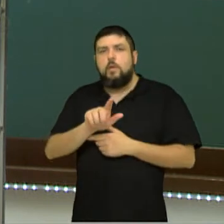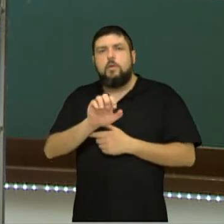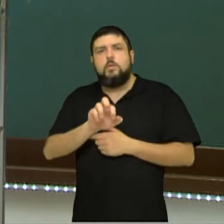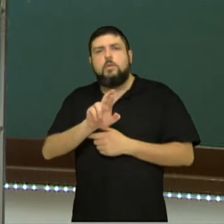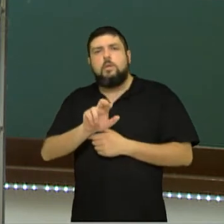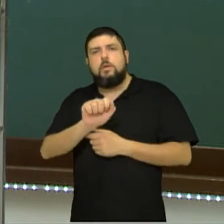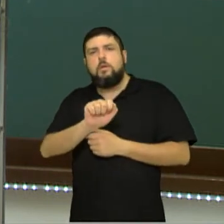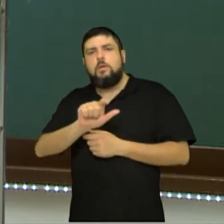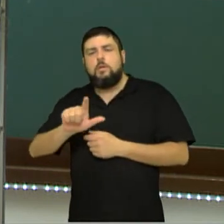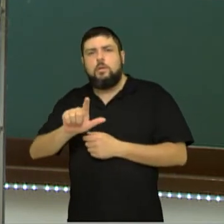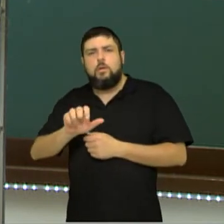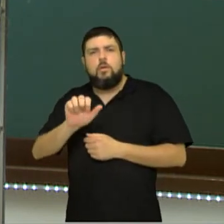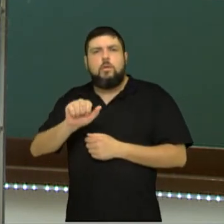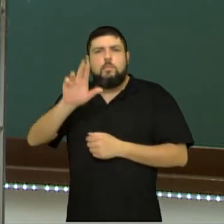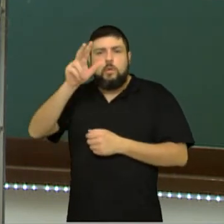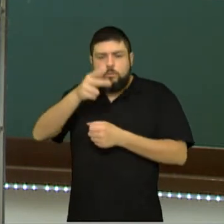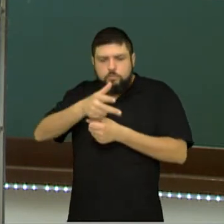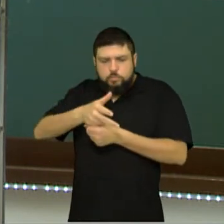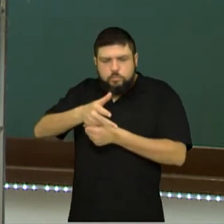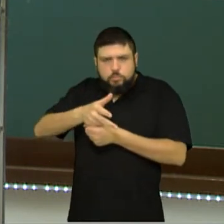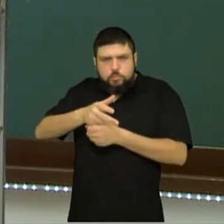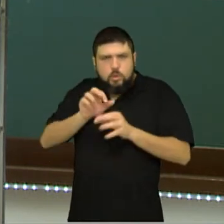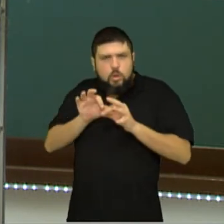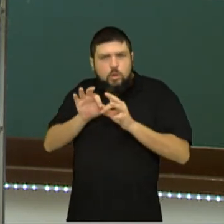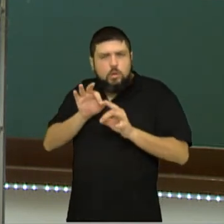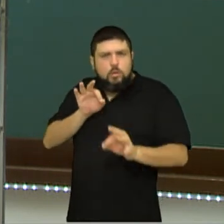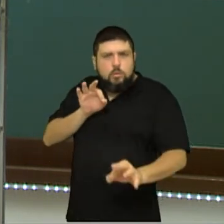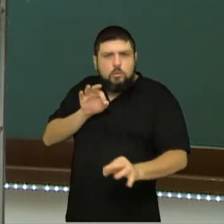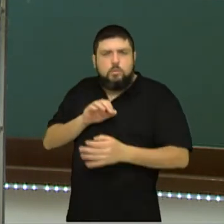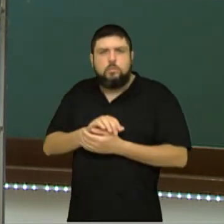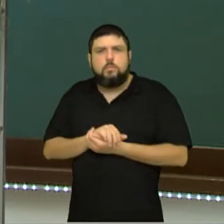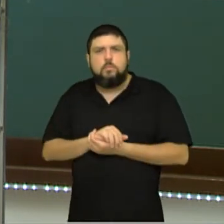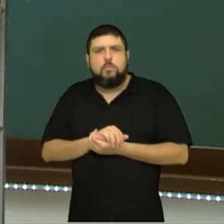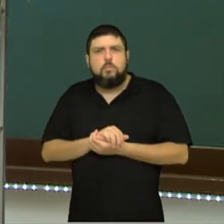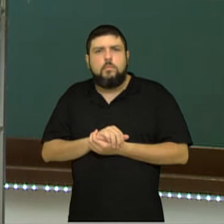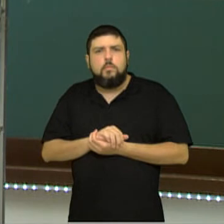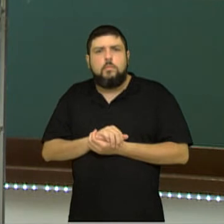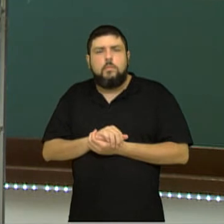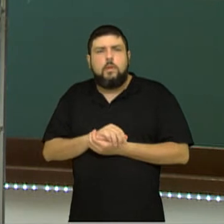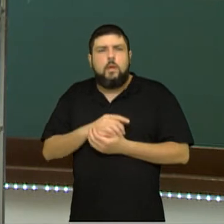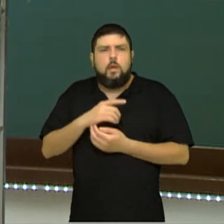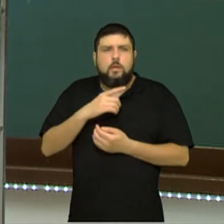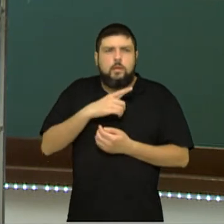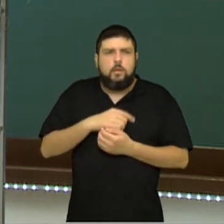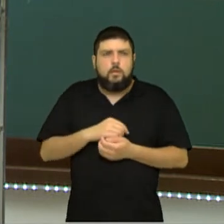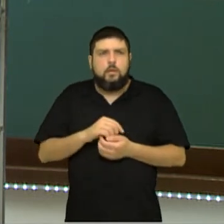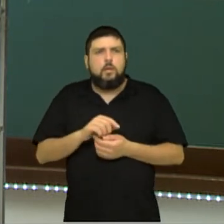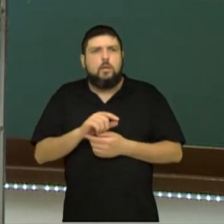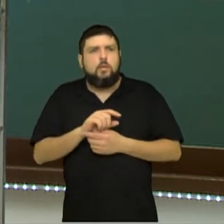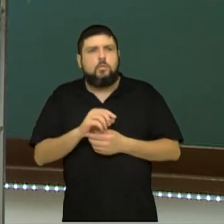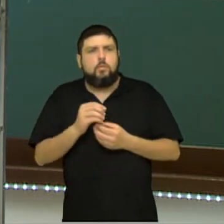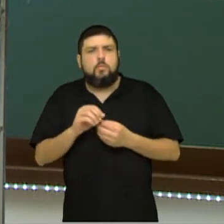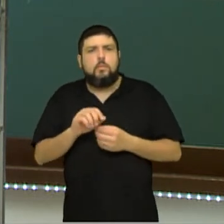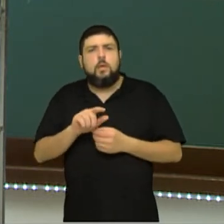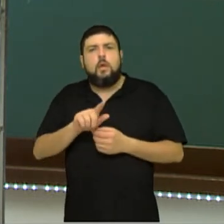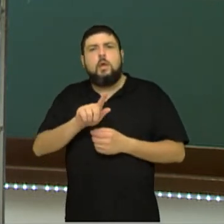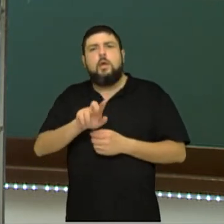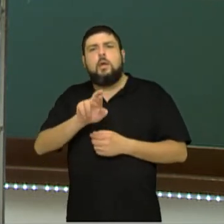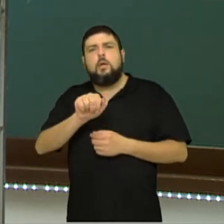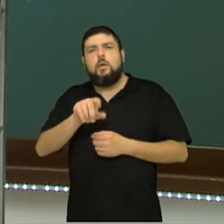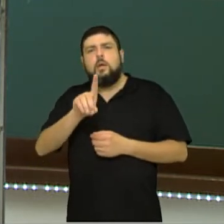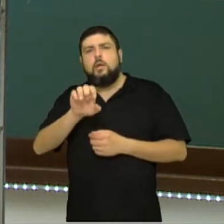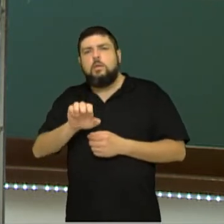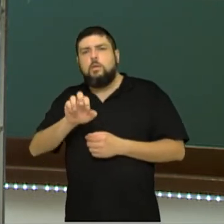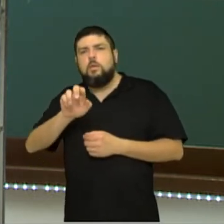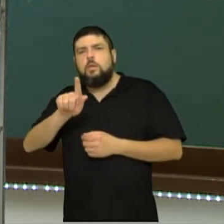imagem de uma vista aérea. O plano geral que aproxima um pouco mais, tendo ou não personagem, né, ou seja, o grande plano geral só que